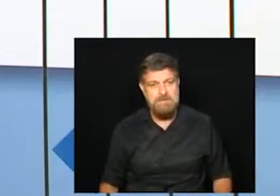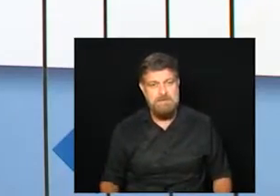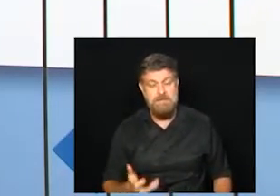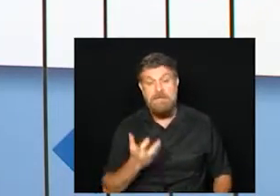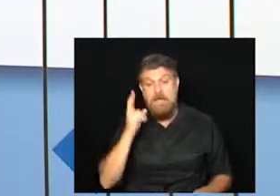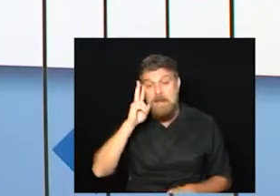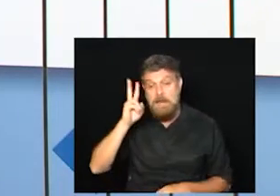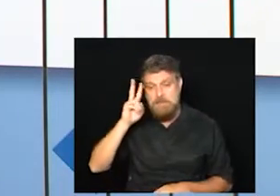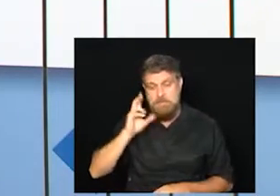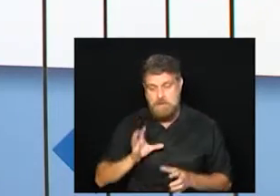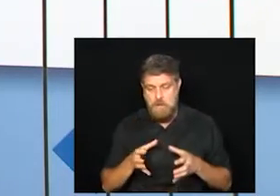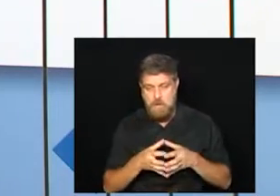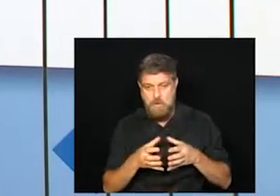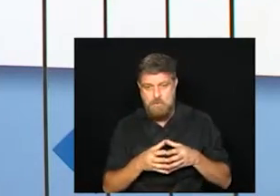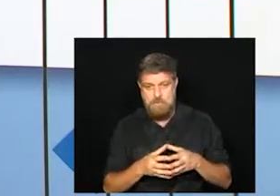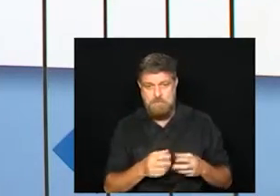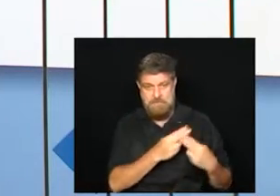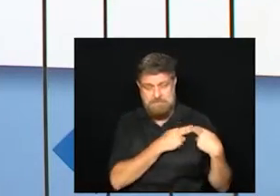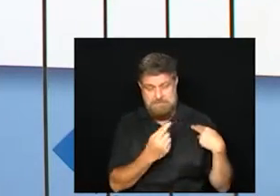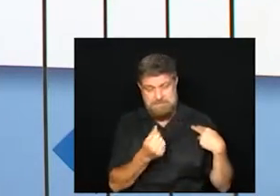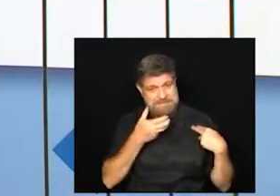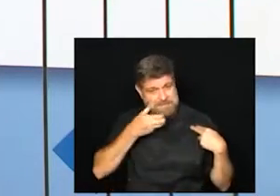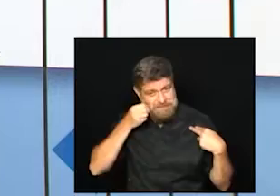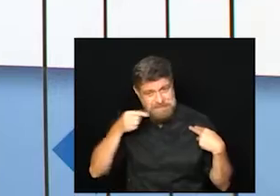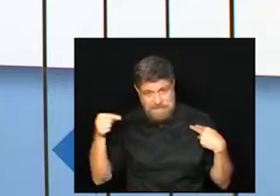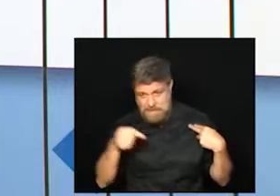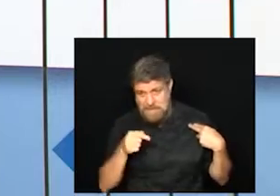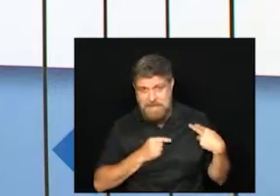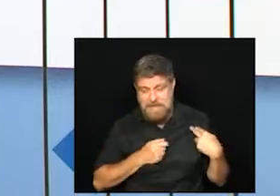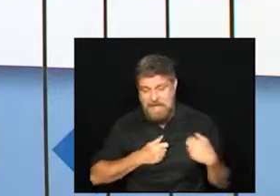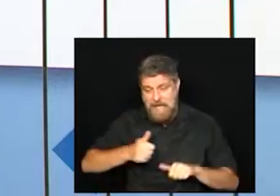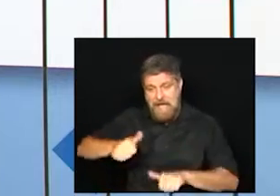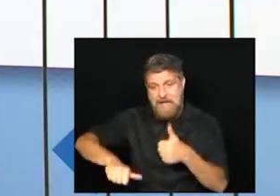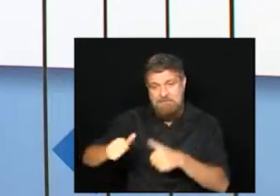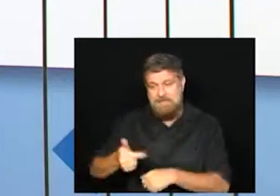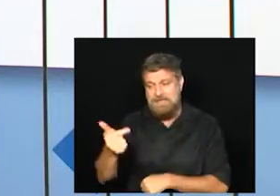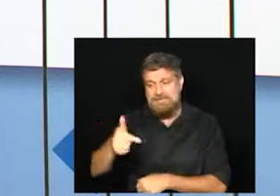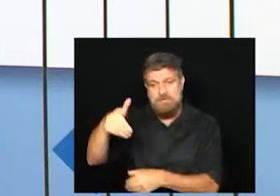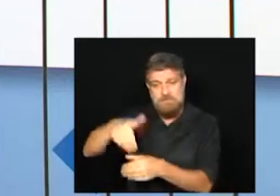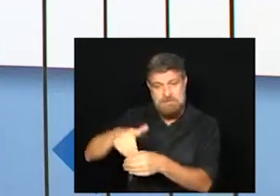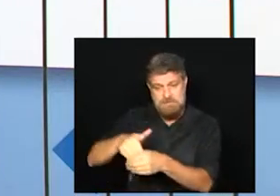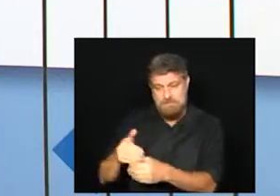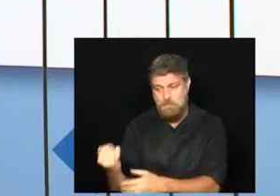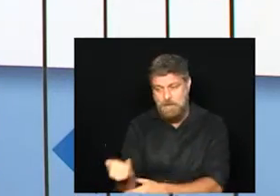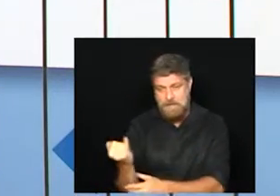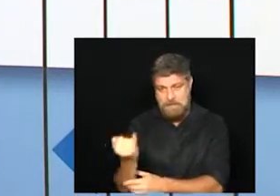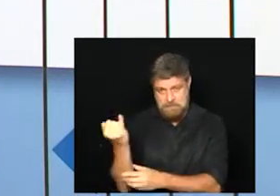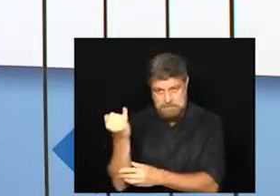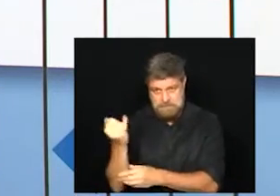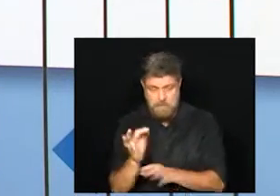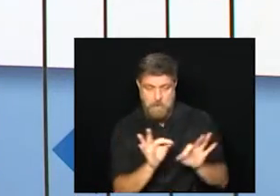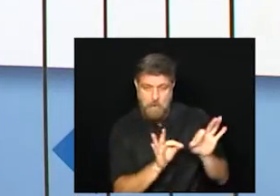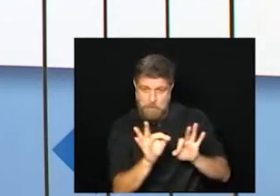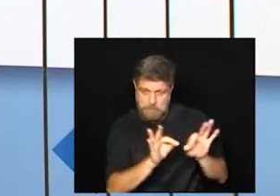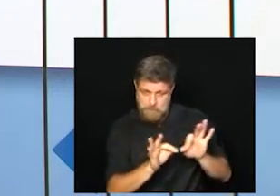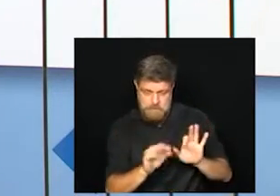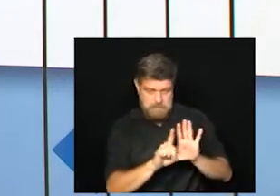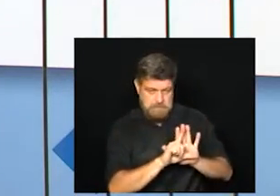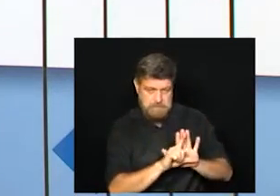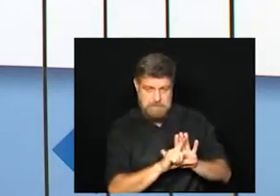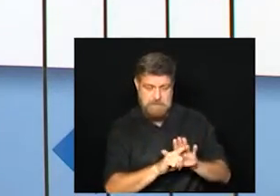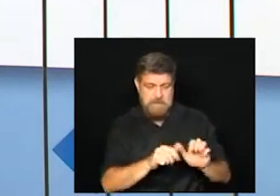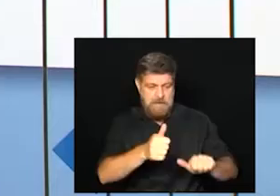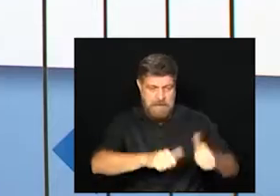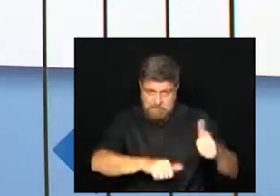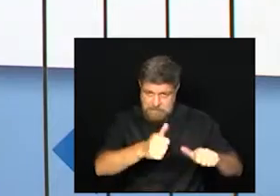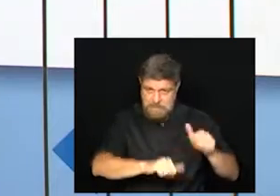Lembrando que a Comissão de Finanças e Orçamento é uma das comissões de mérito da Casa, ou seja, esses projetos que foram analisados